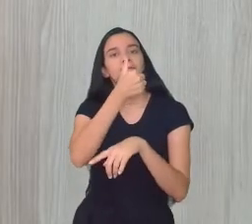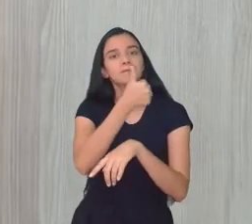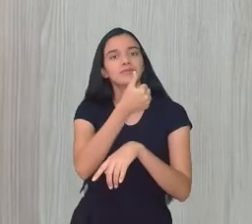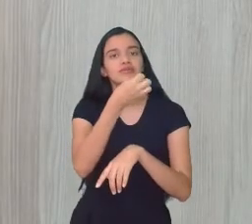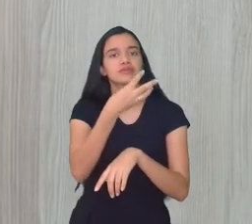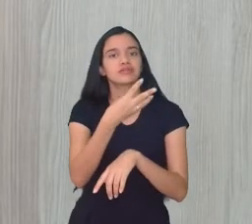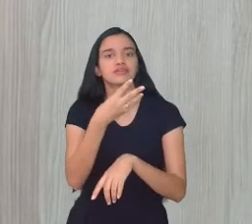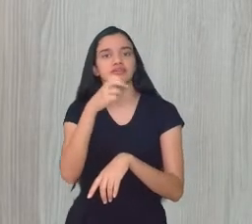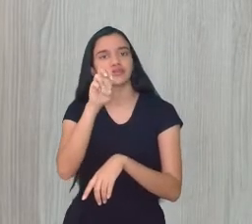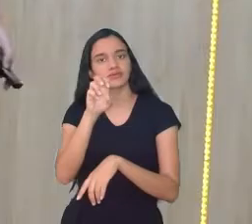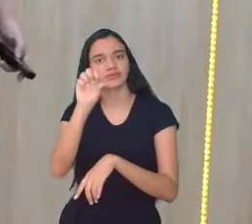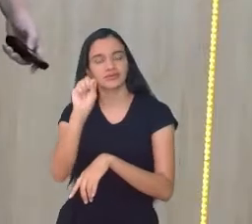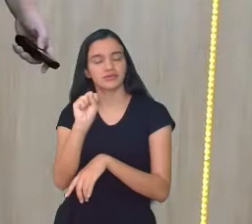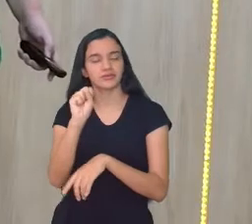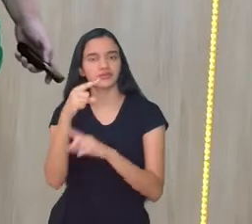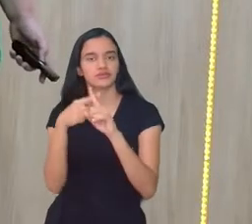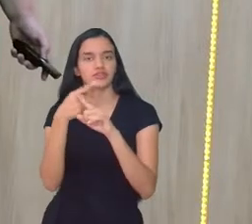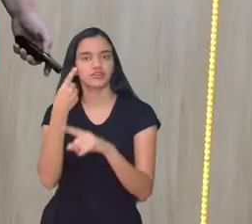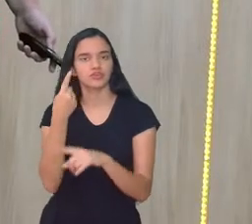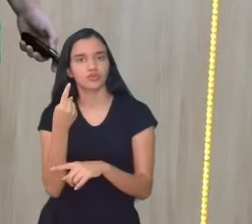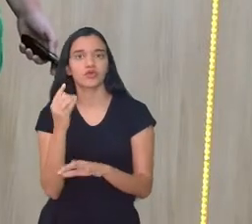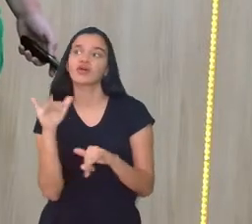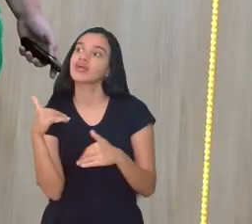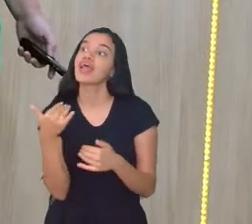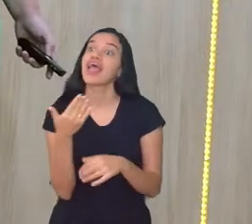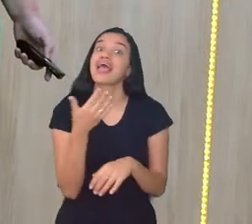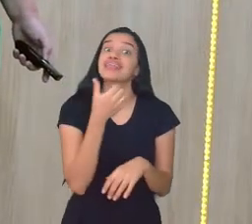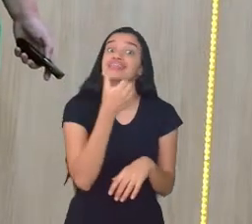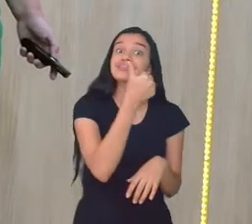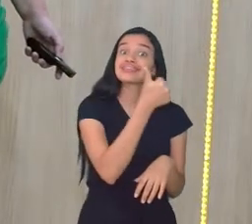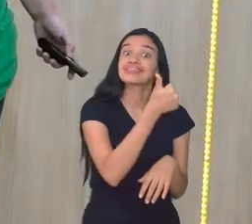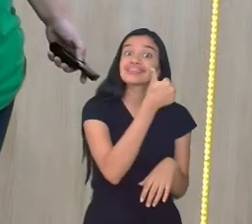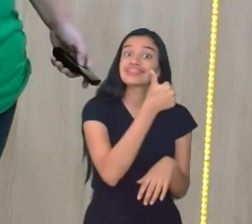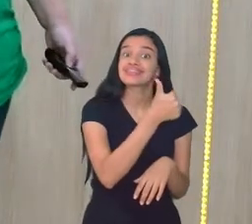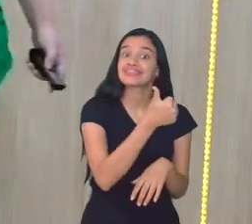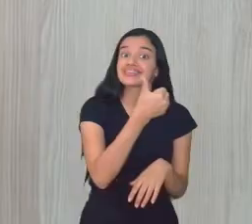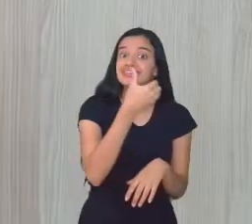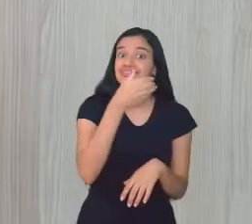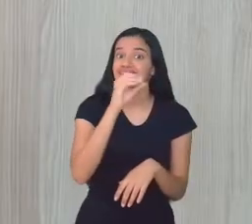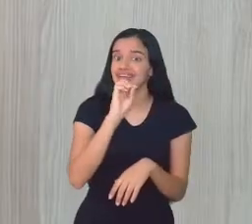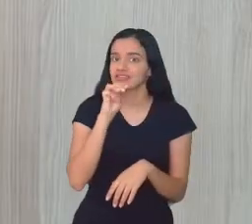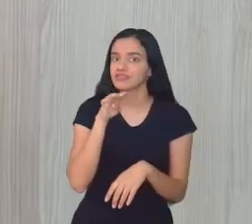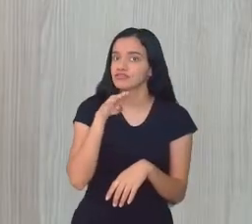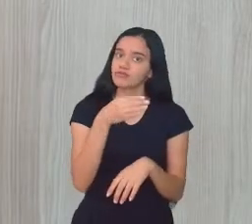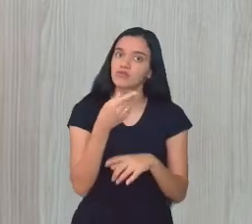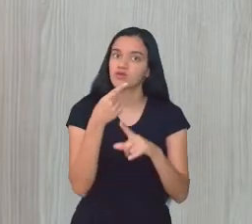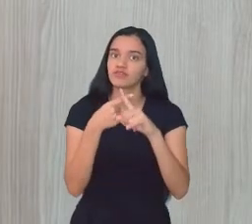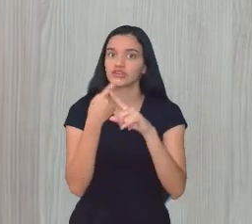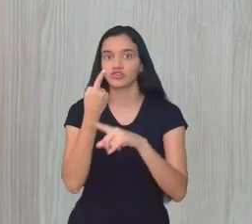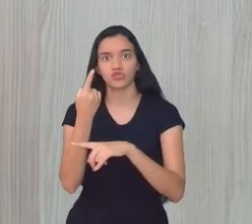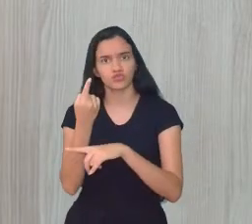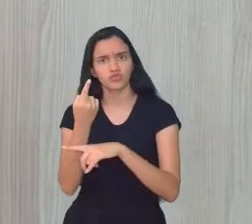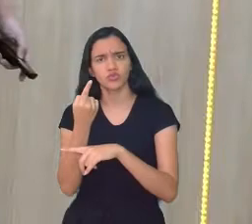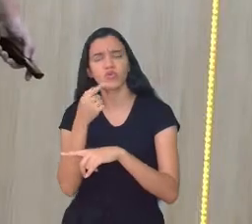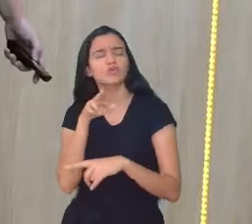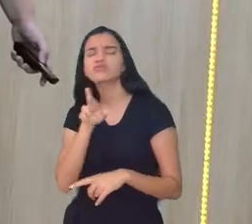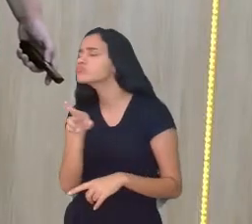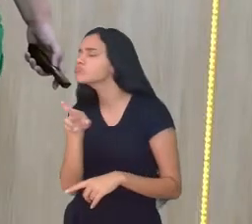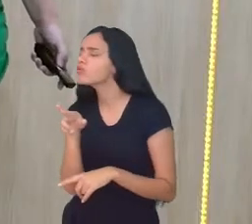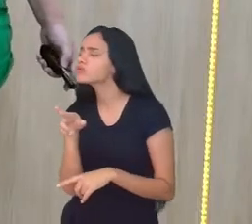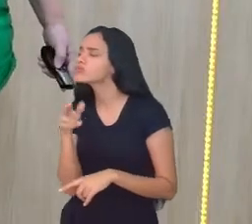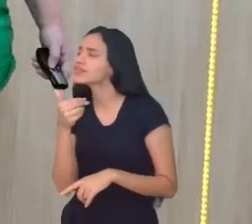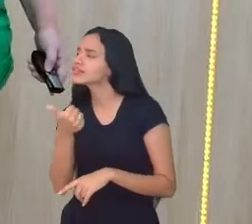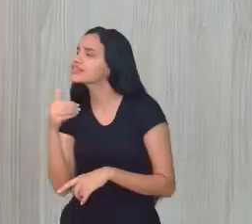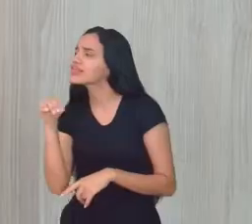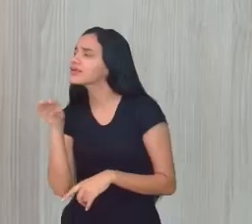1.358. É, então, 10 bilhões vezes 1 dá quanto, Pedro? 10 bilhões. Ah, vezes 1 dá